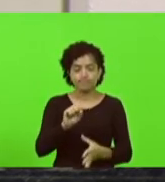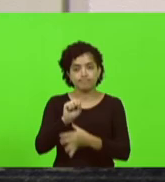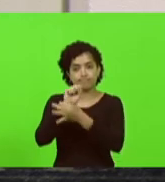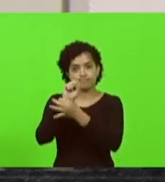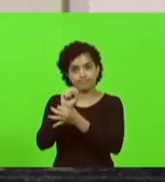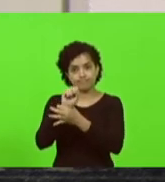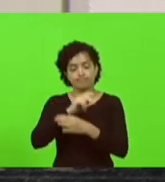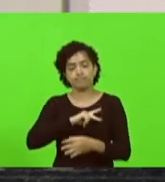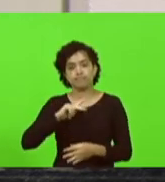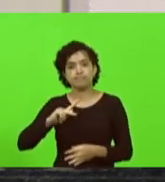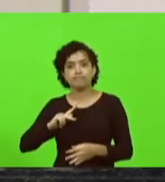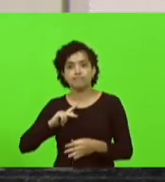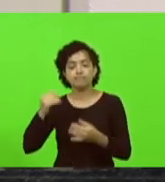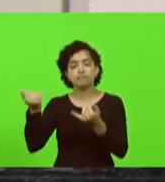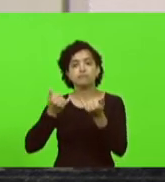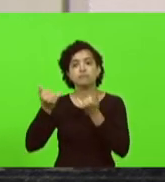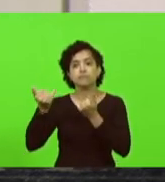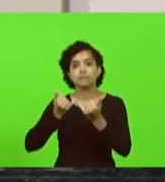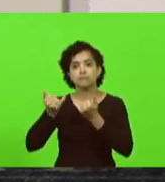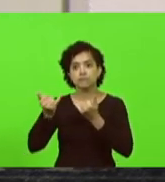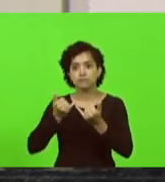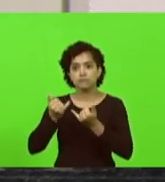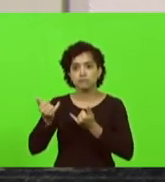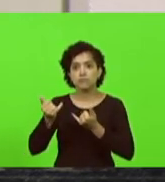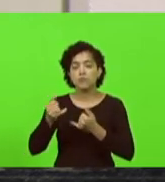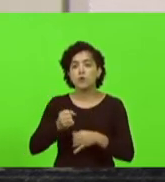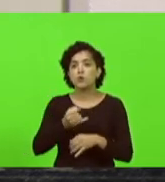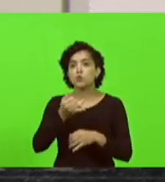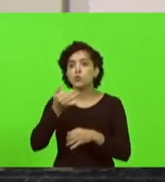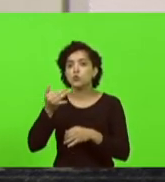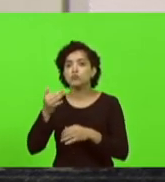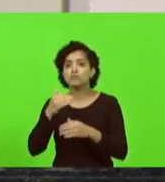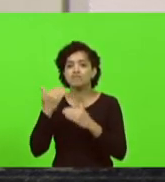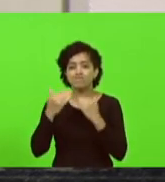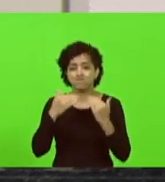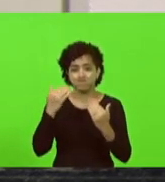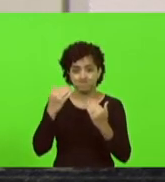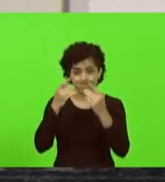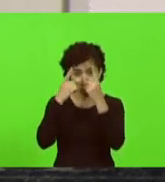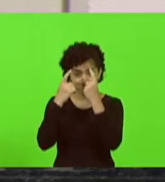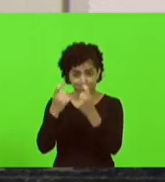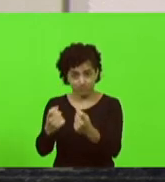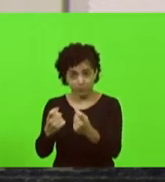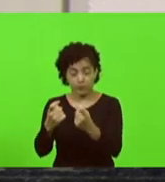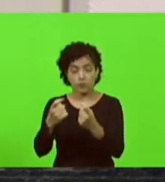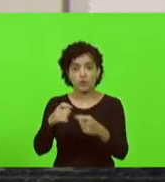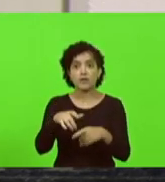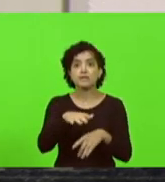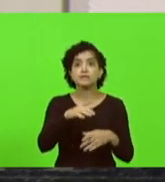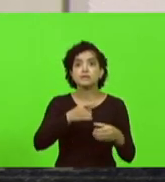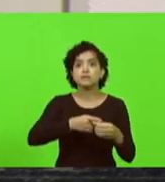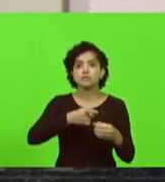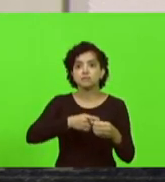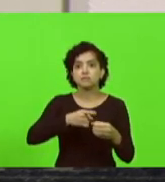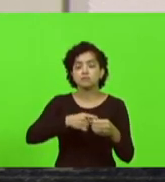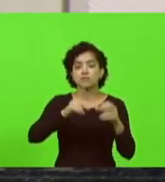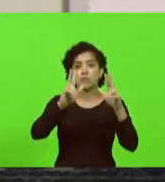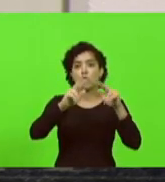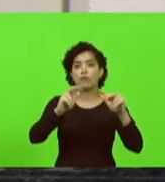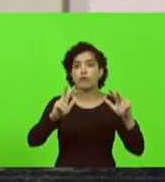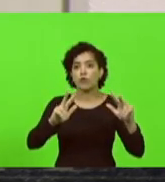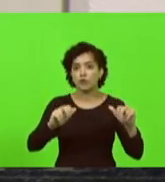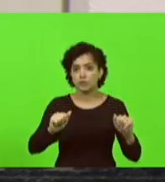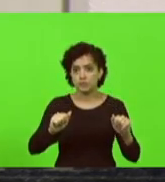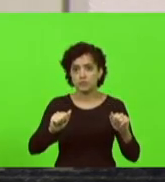Pública informações acerca do número de mortes violentas ocorridas no município de Florianópolis